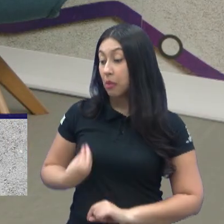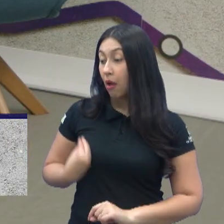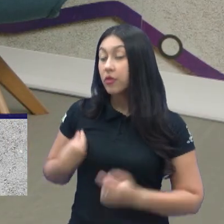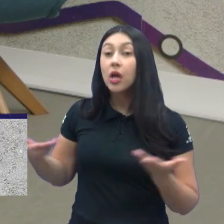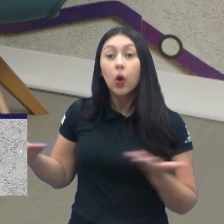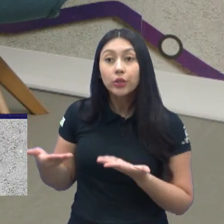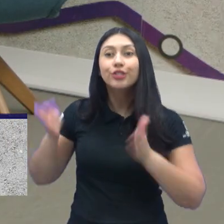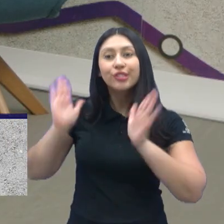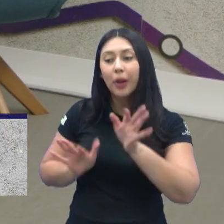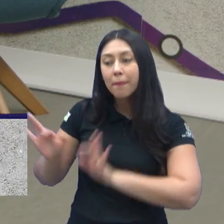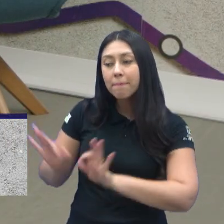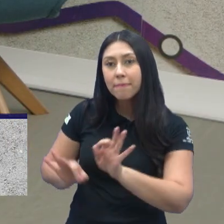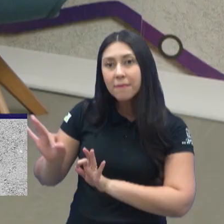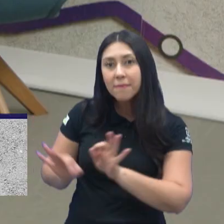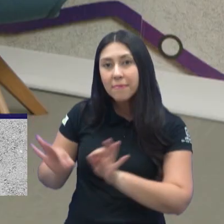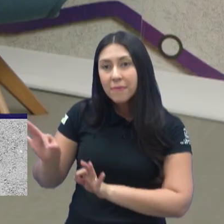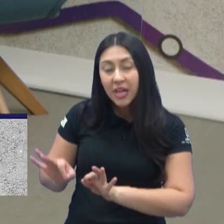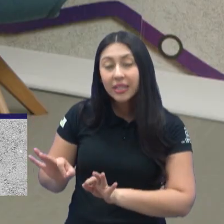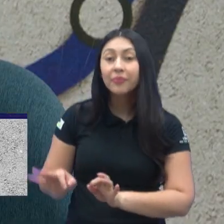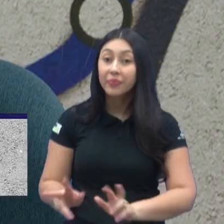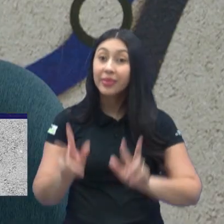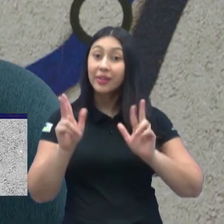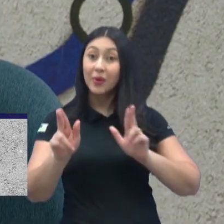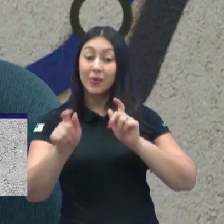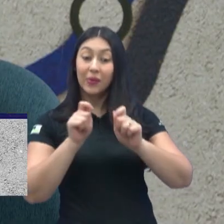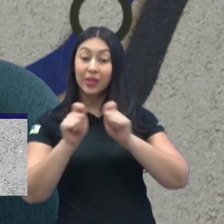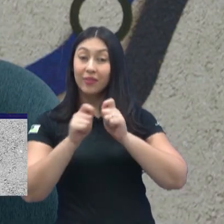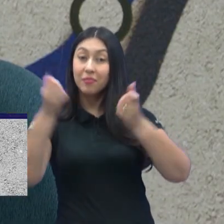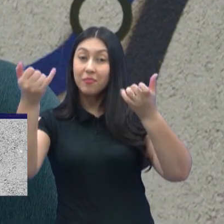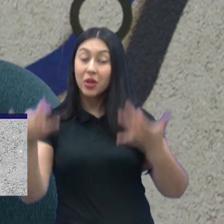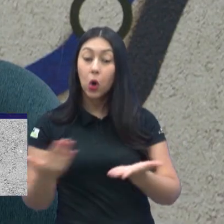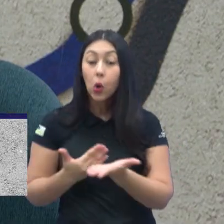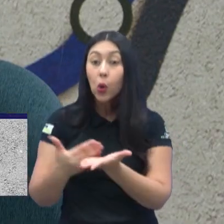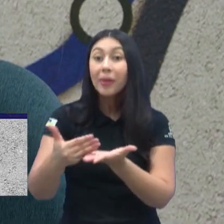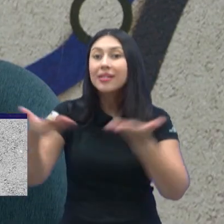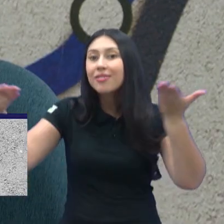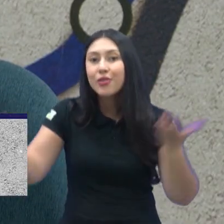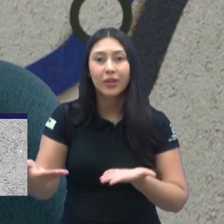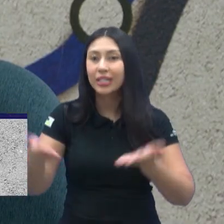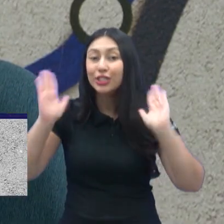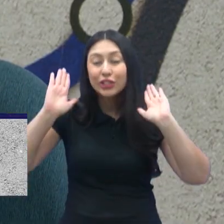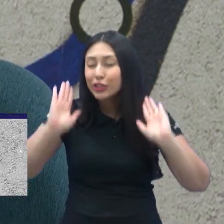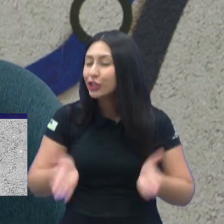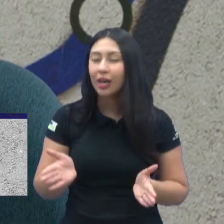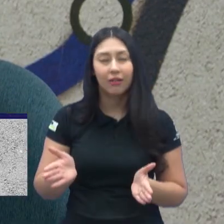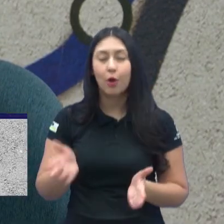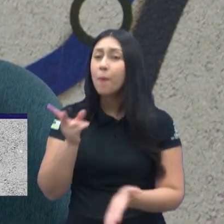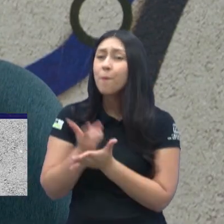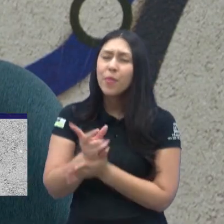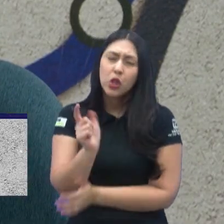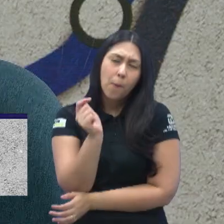organizar financeiramente. Como disse ali na entrevista, né? Comece hoje, mesmo que seja com